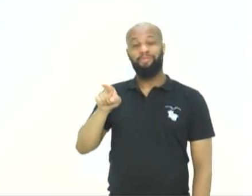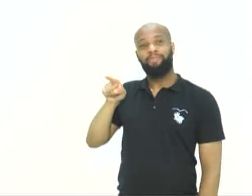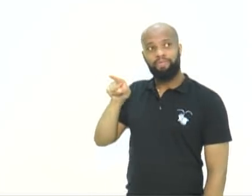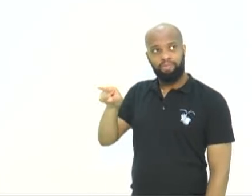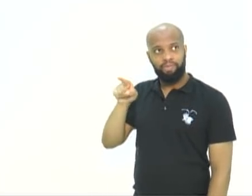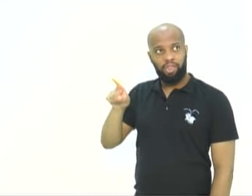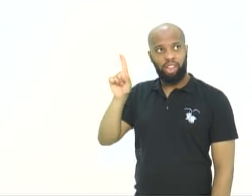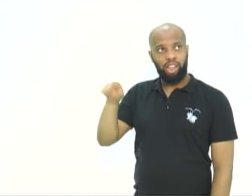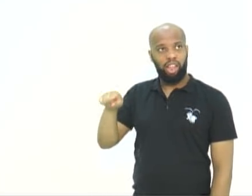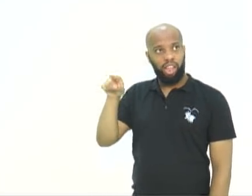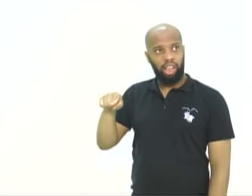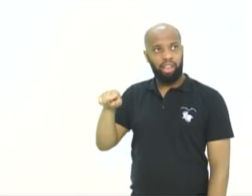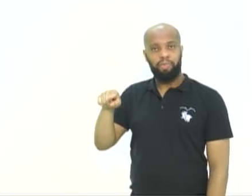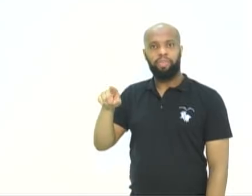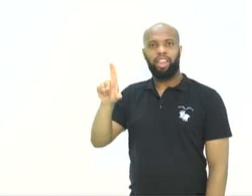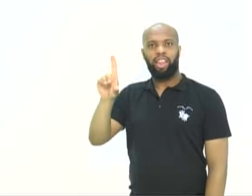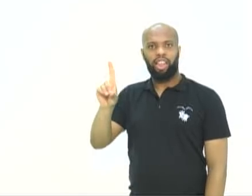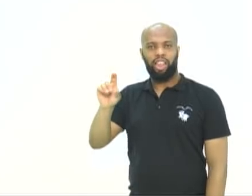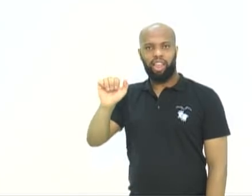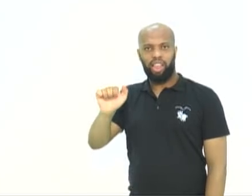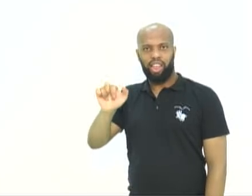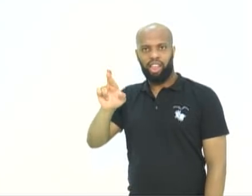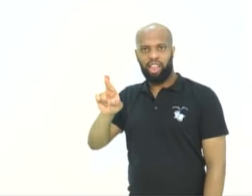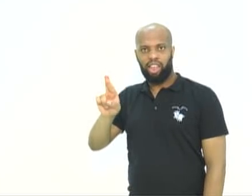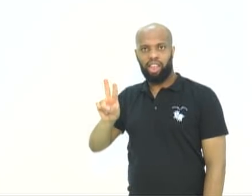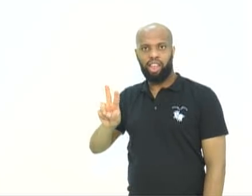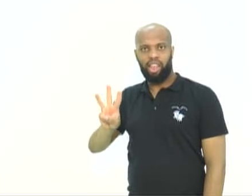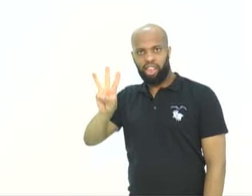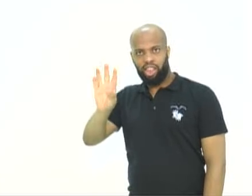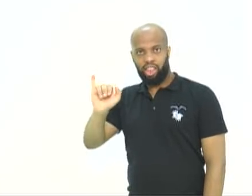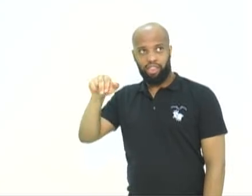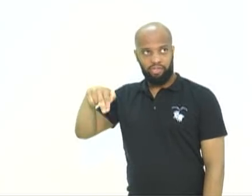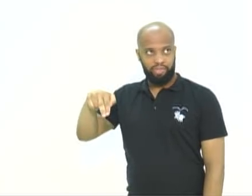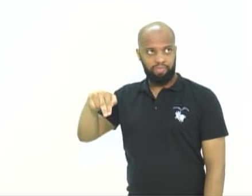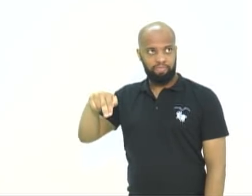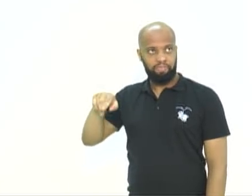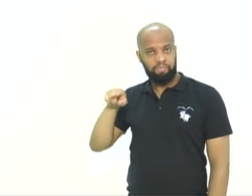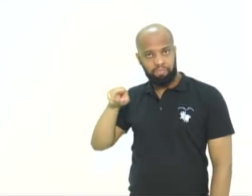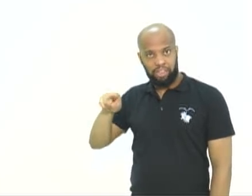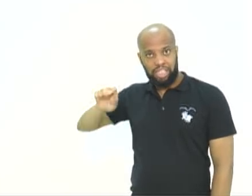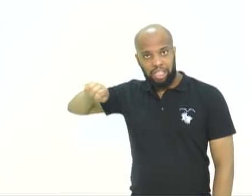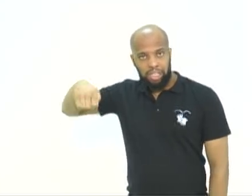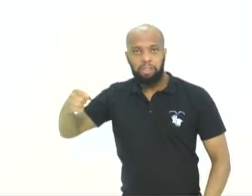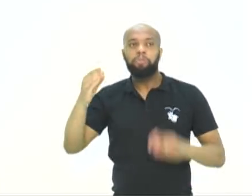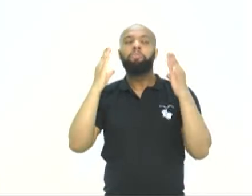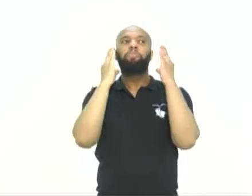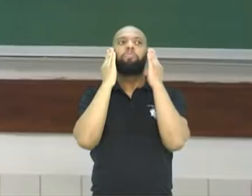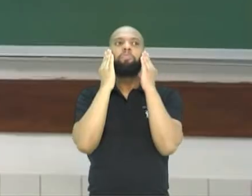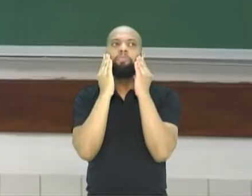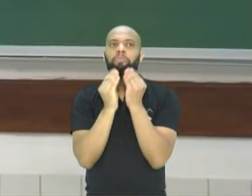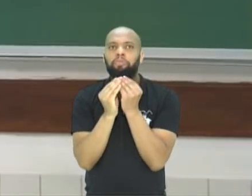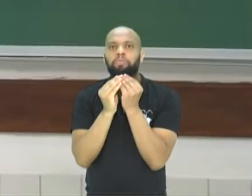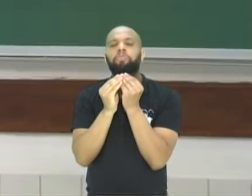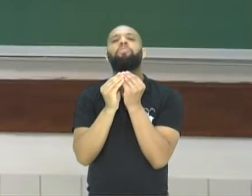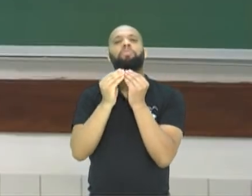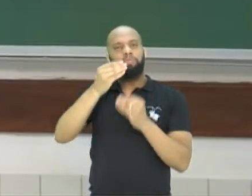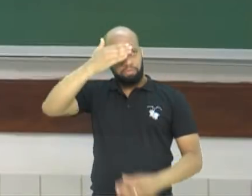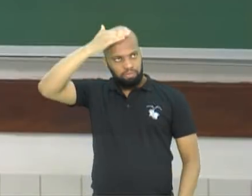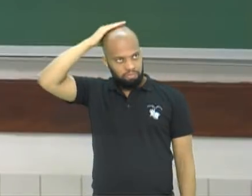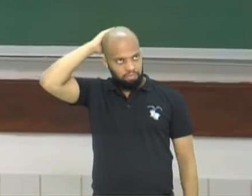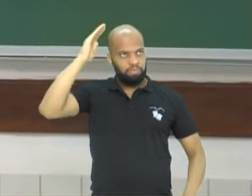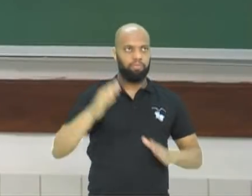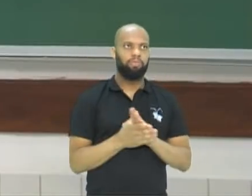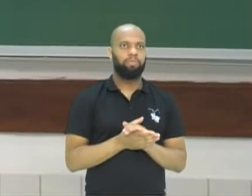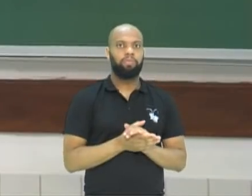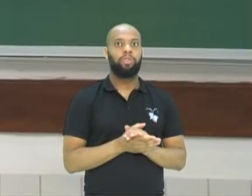eram contemporâneos, o Darwin, lógico, mais novo do que o Lamarck, mas o Darwin é contemporâneo do Lamarck